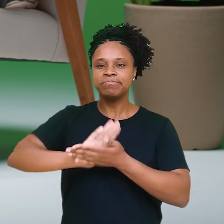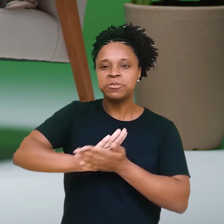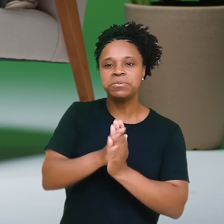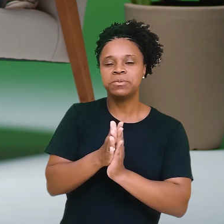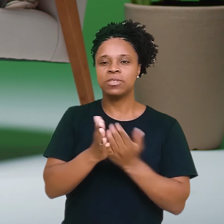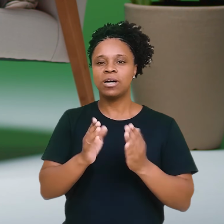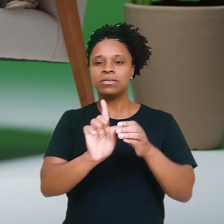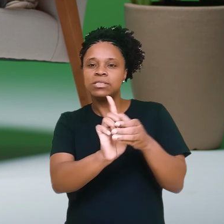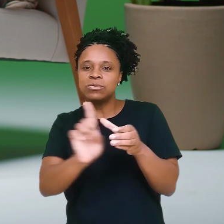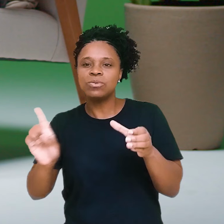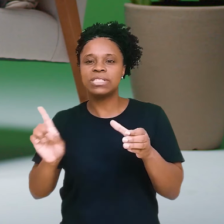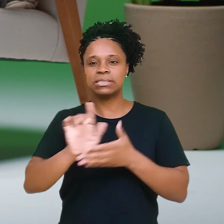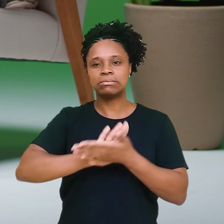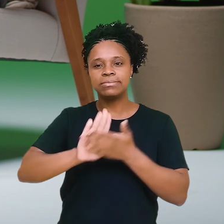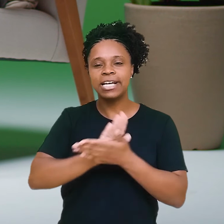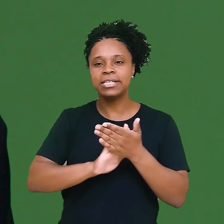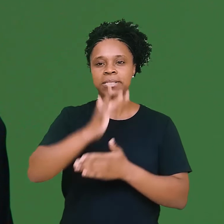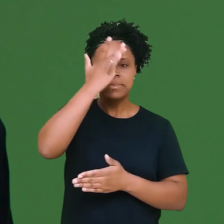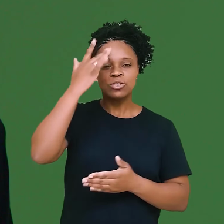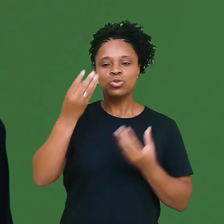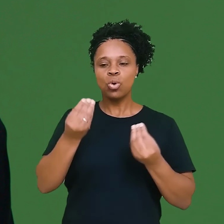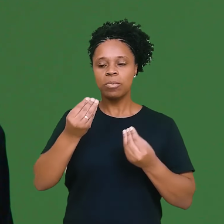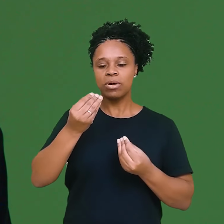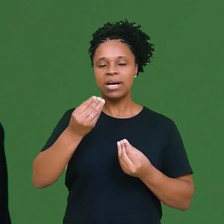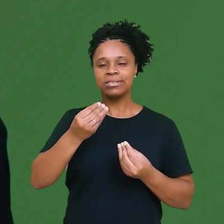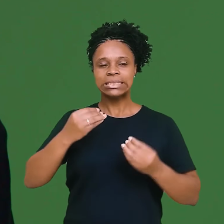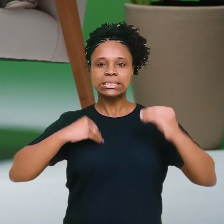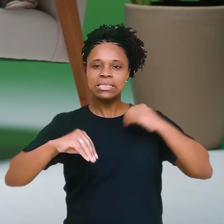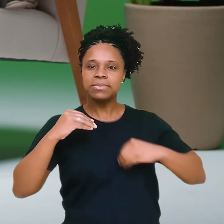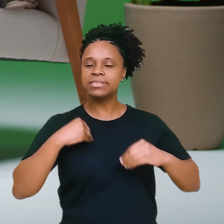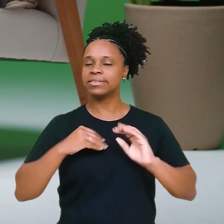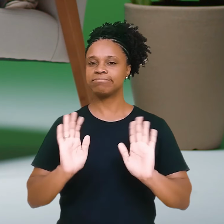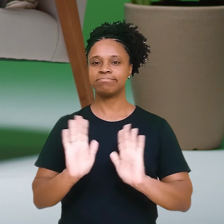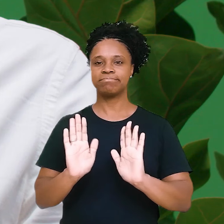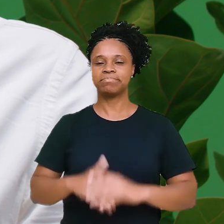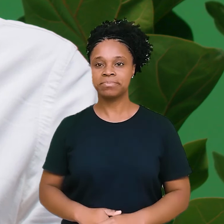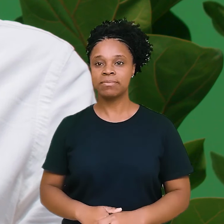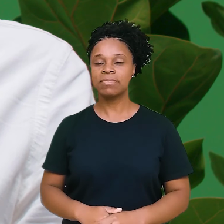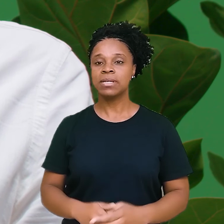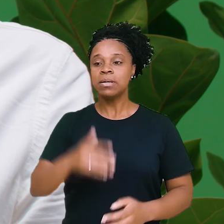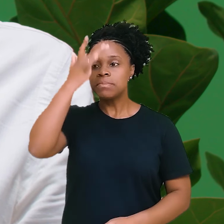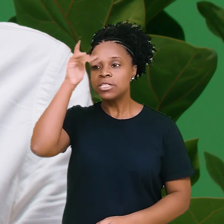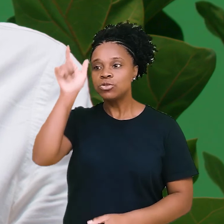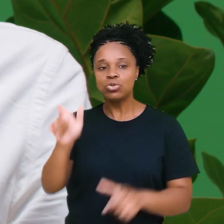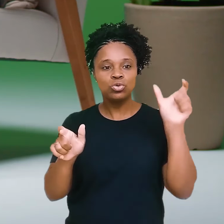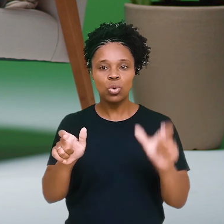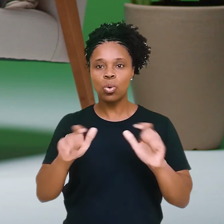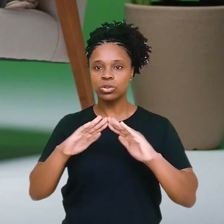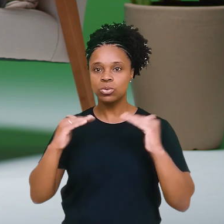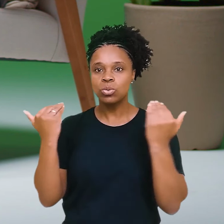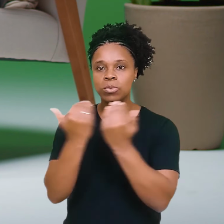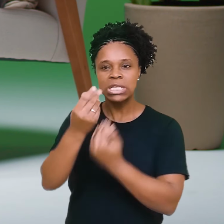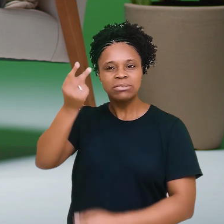que as pessoas não sejam excluídas, para que as pessoas não se tornem pessoas deprimidas. Graças a pessoas que fizeram parte